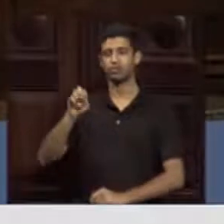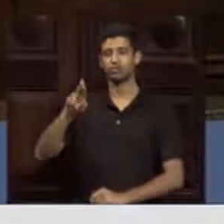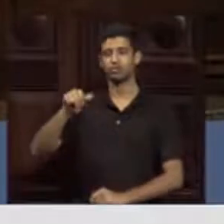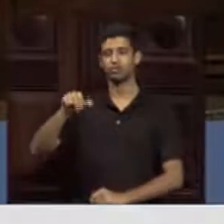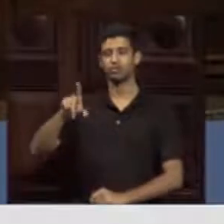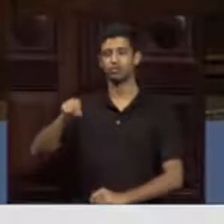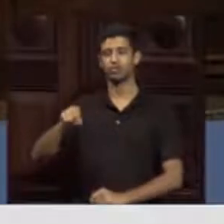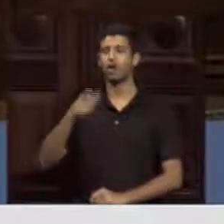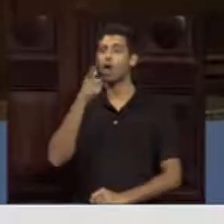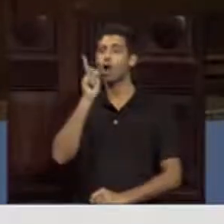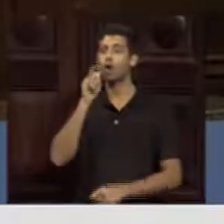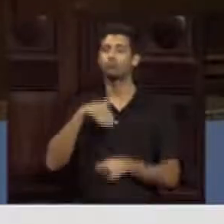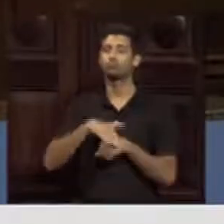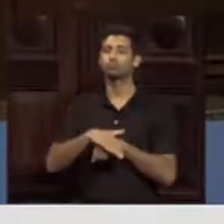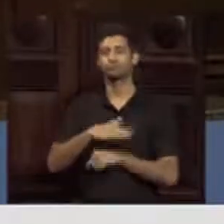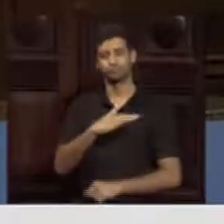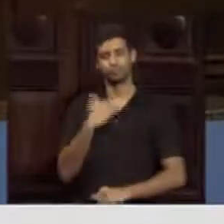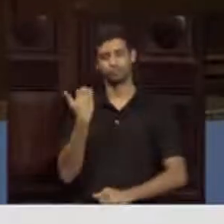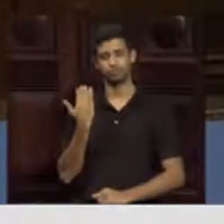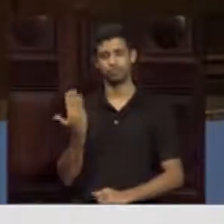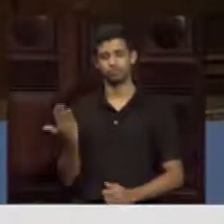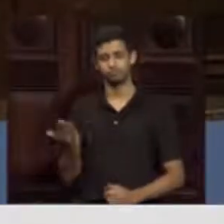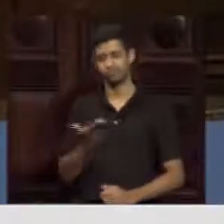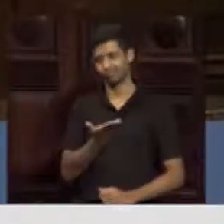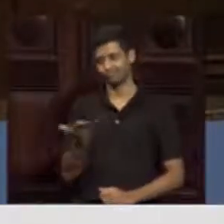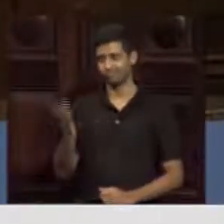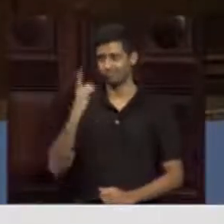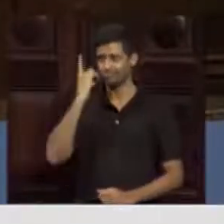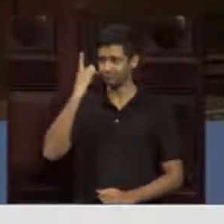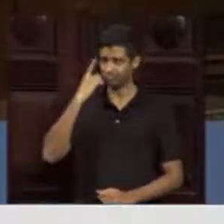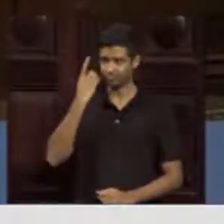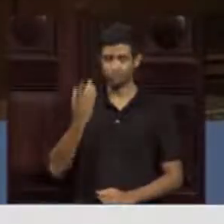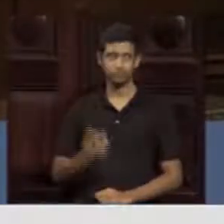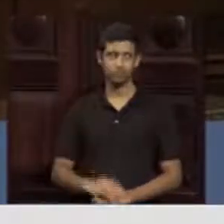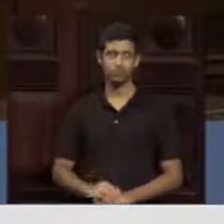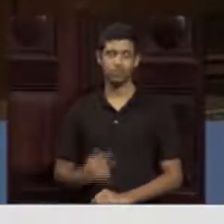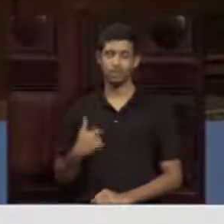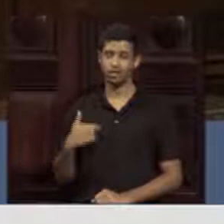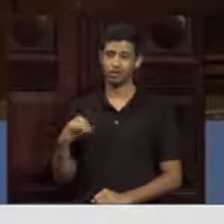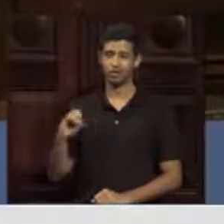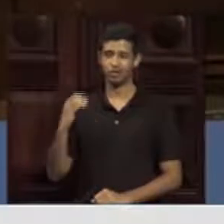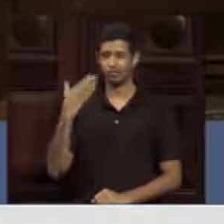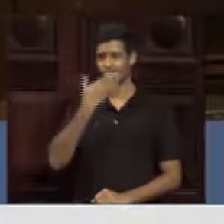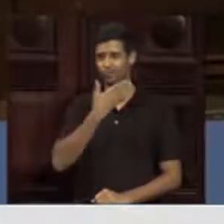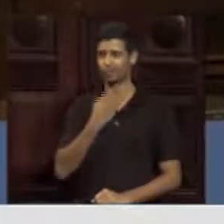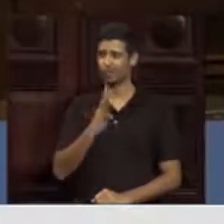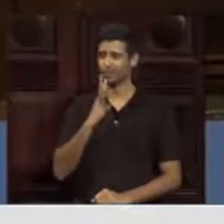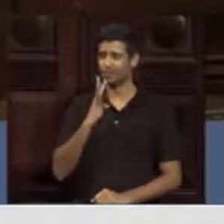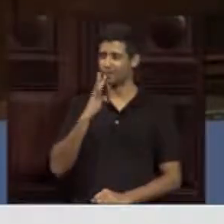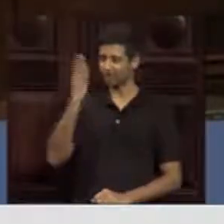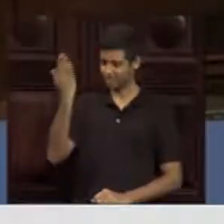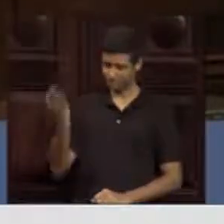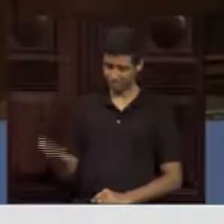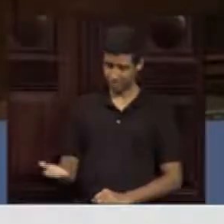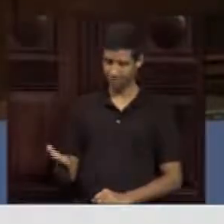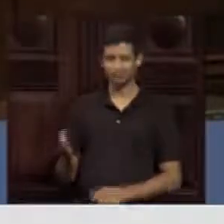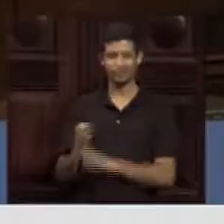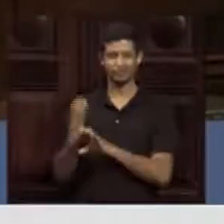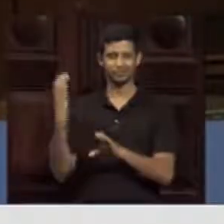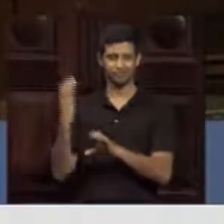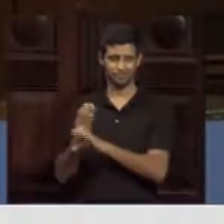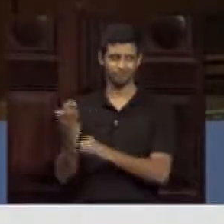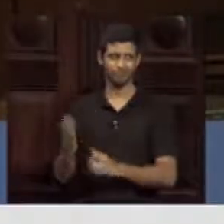na noite de ontem. Senhoras e senhores deputados, eu tive a oportunidade de conhecer o engenheiro Fernando